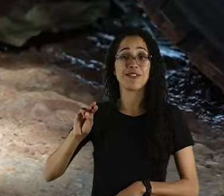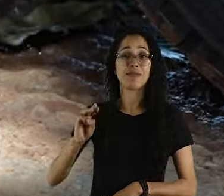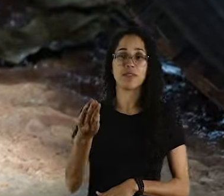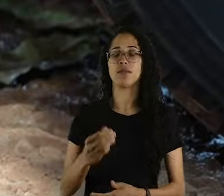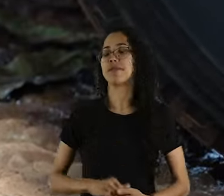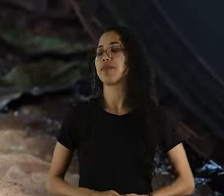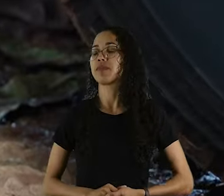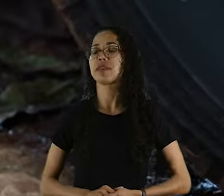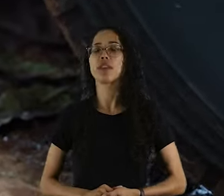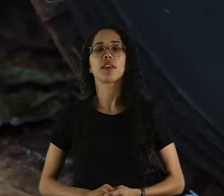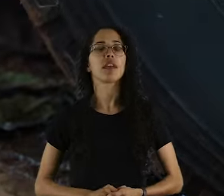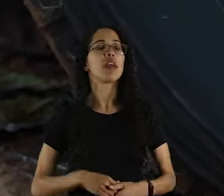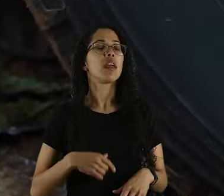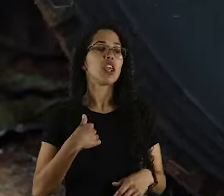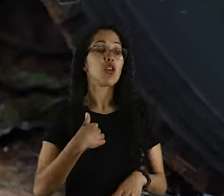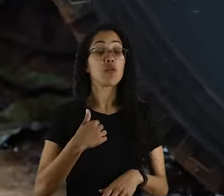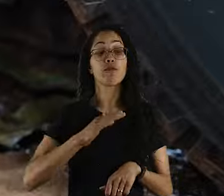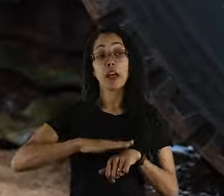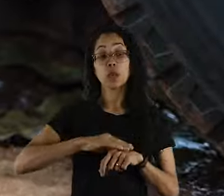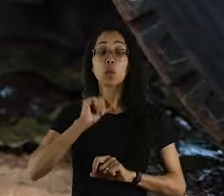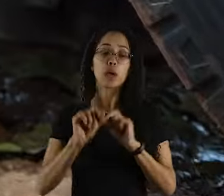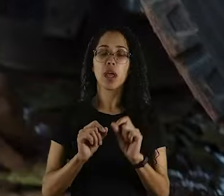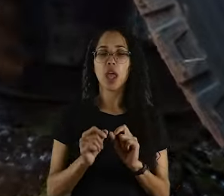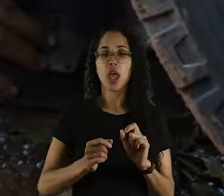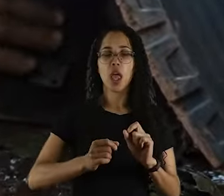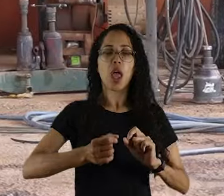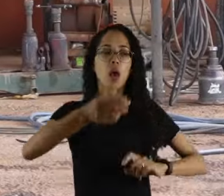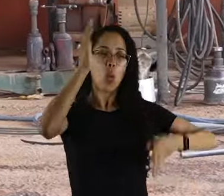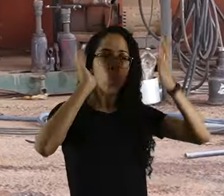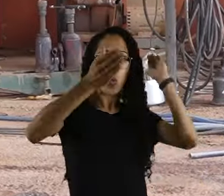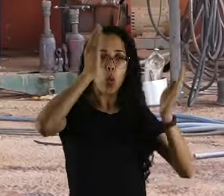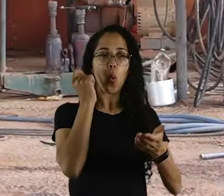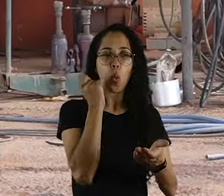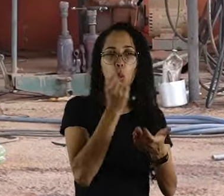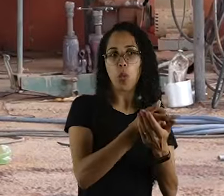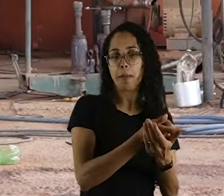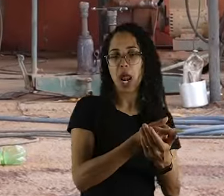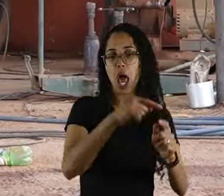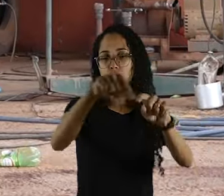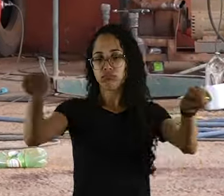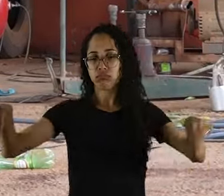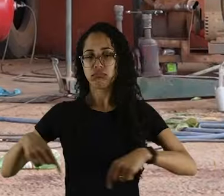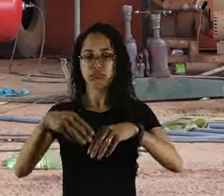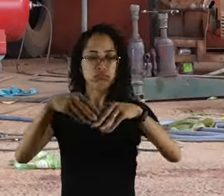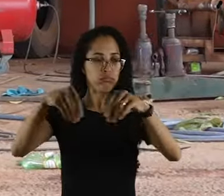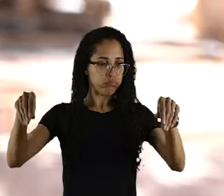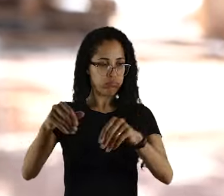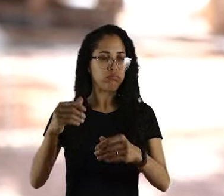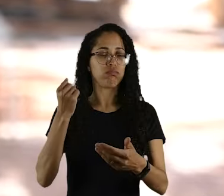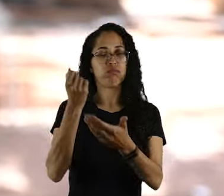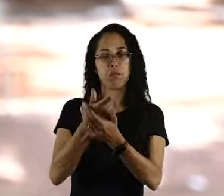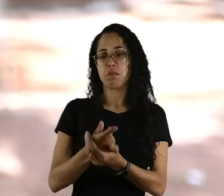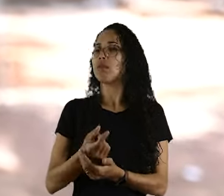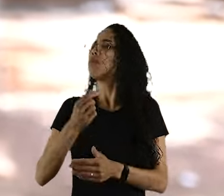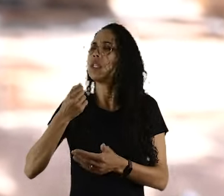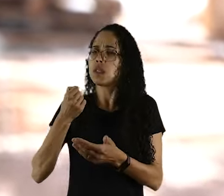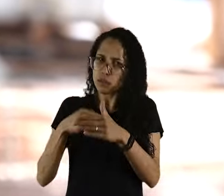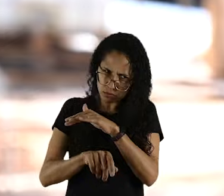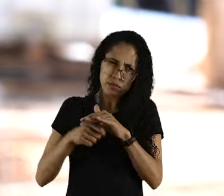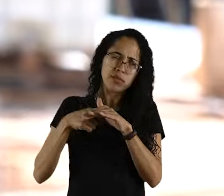Tiro tudo e vou movimentar, comprar carreta, comprar lote, comprar, entendeu?